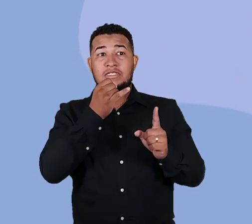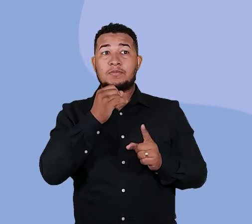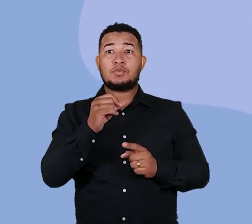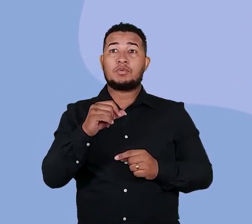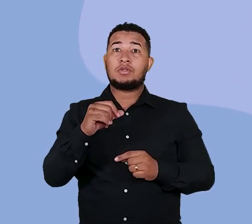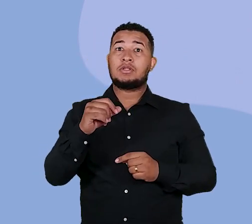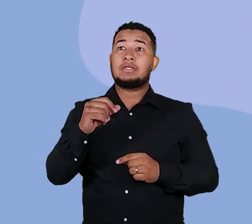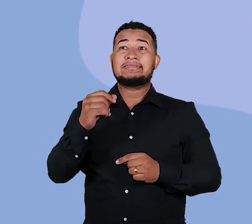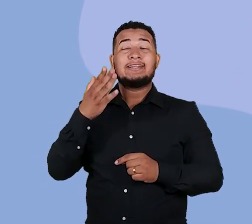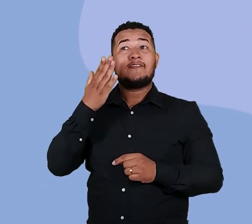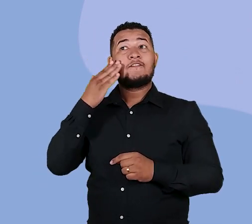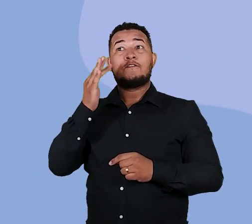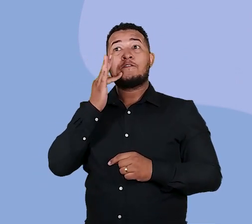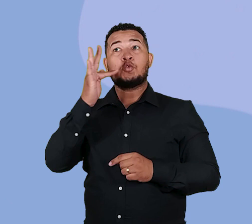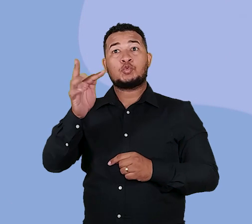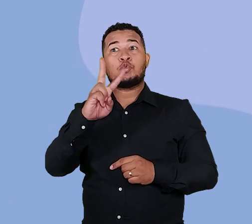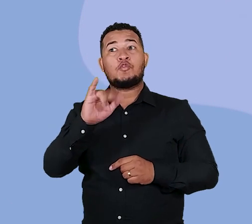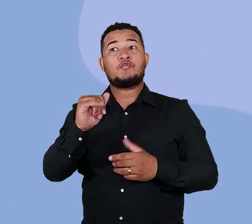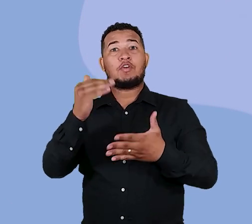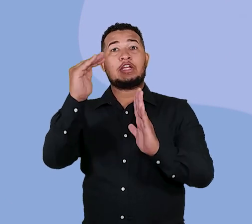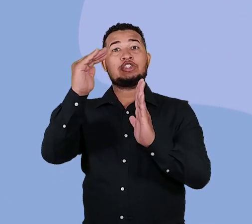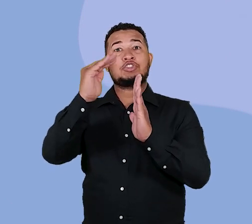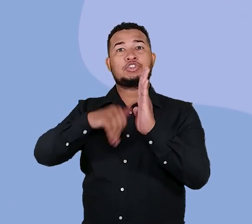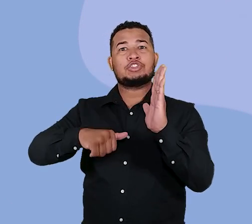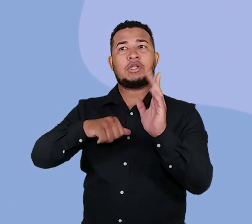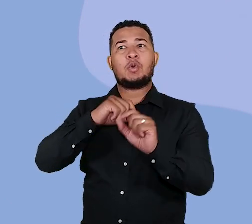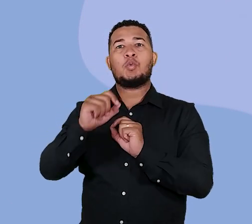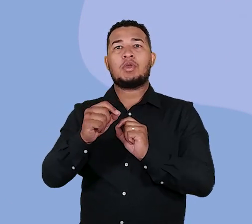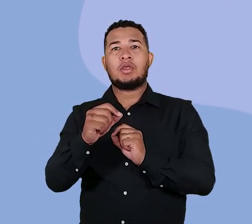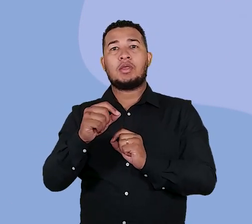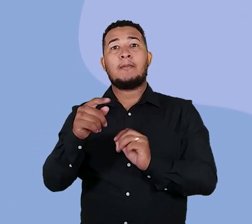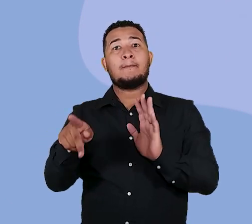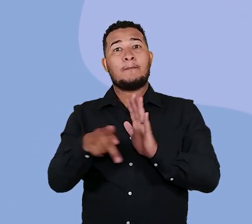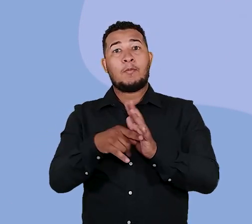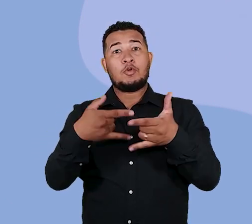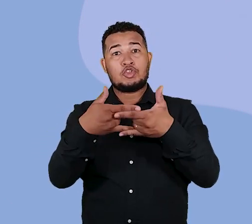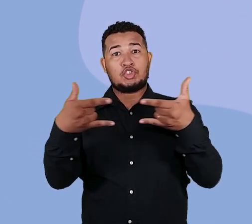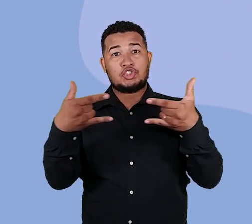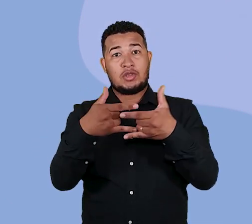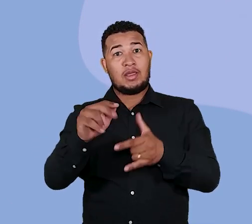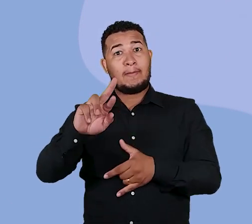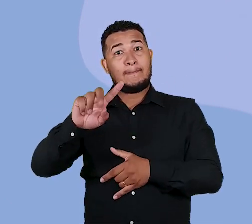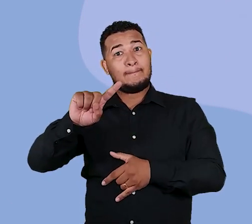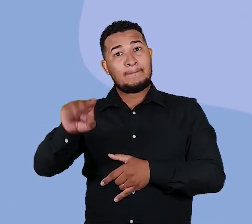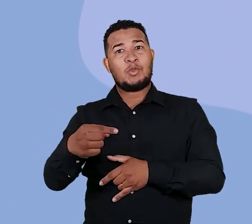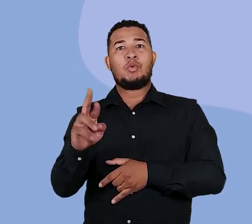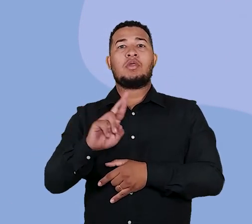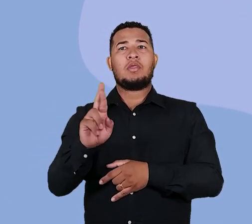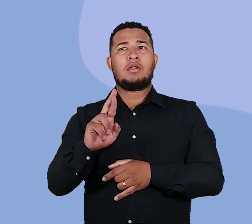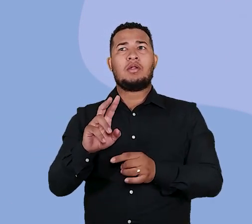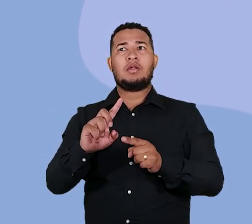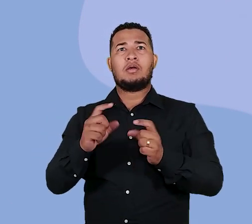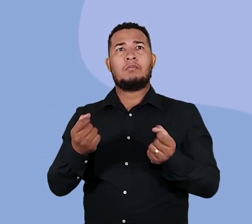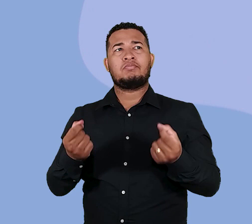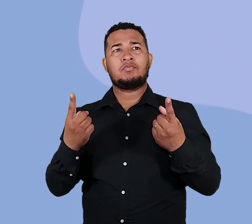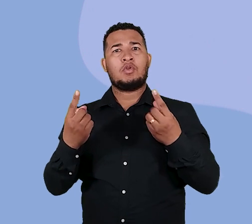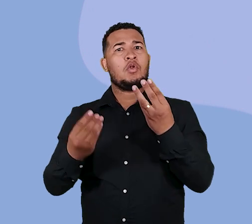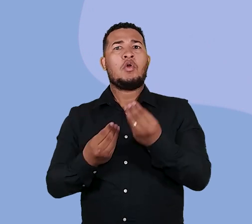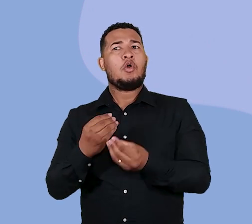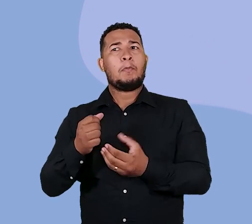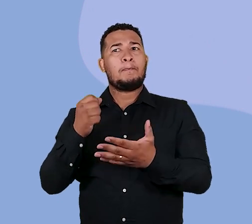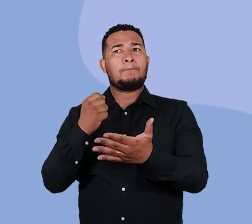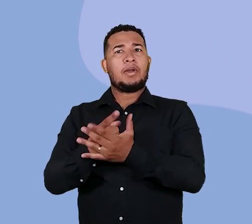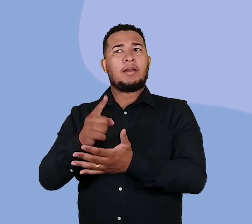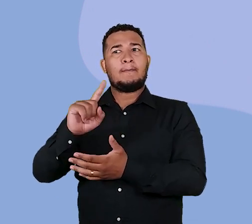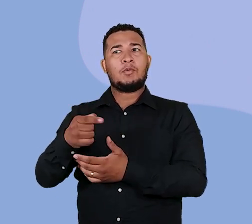assim, lançamento previsto. Vai compensar um cheque de R$1.000. Mas espera aí, como